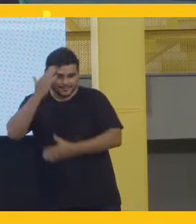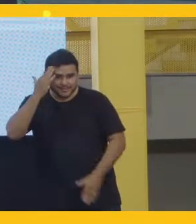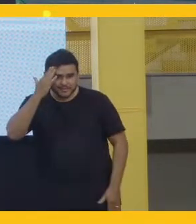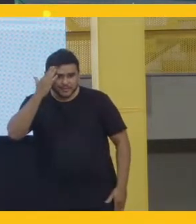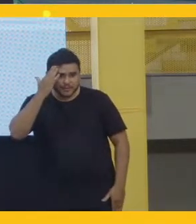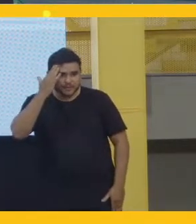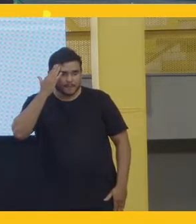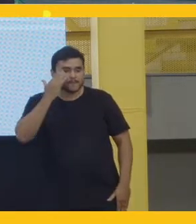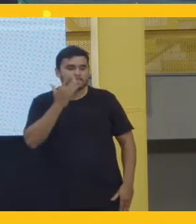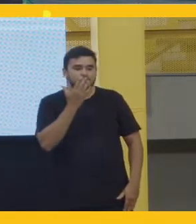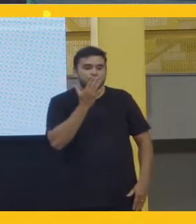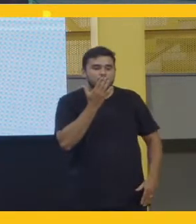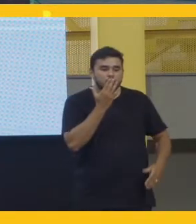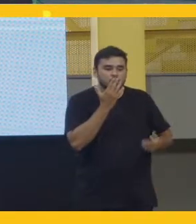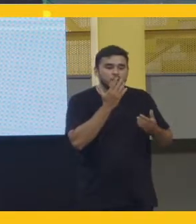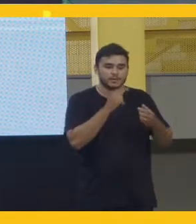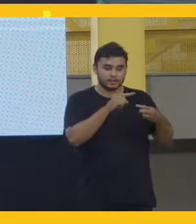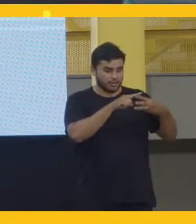usa.